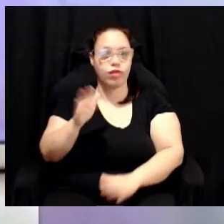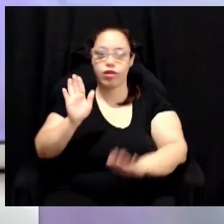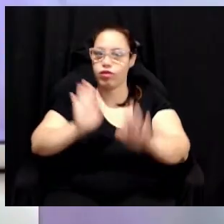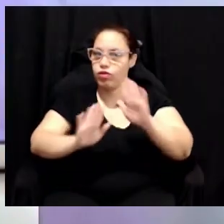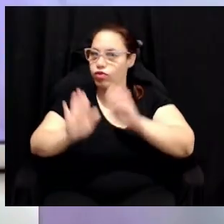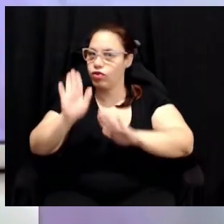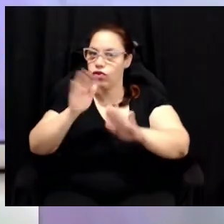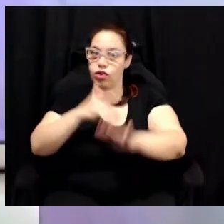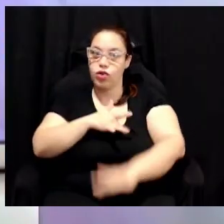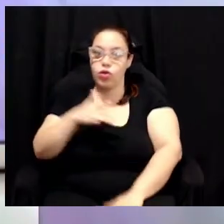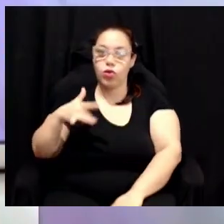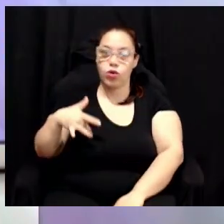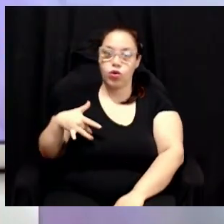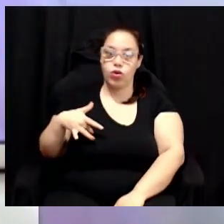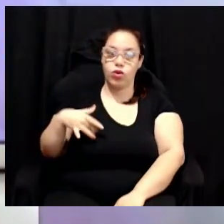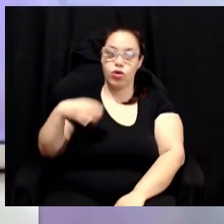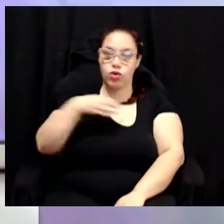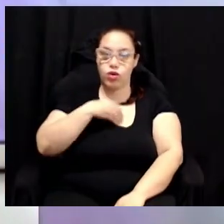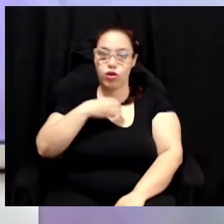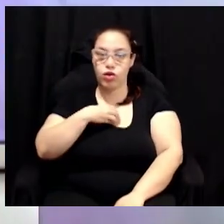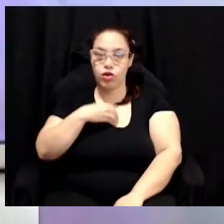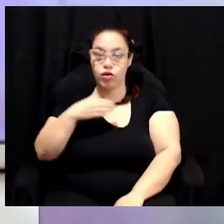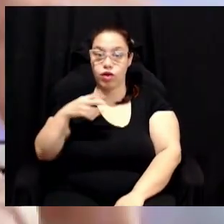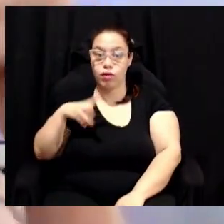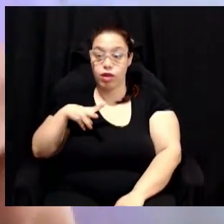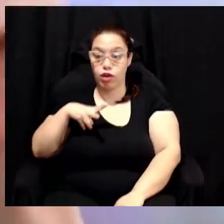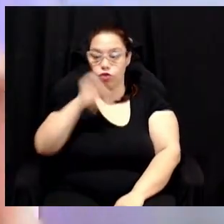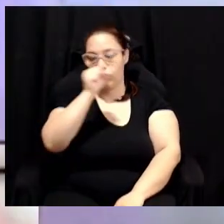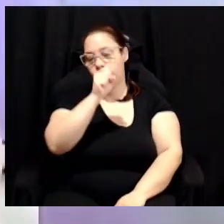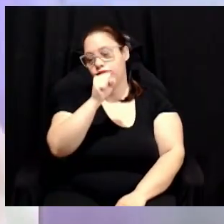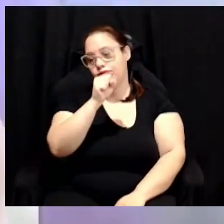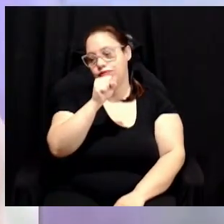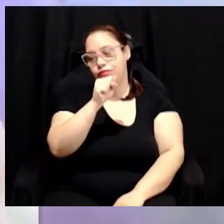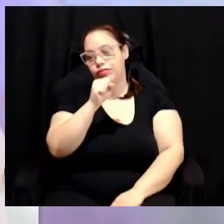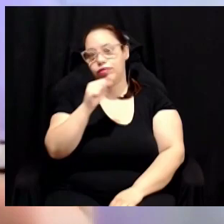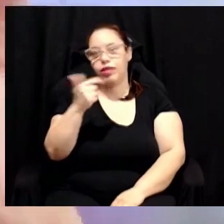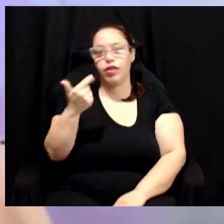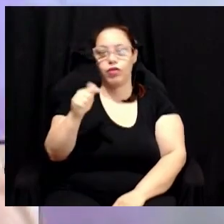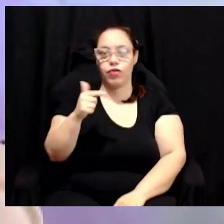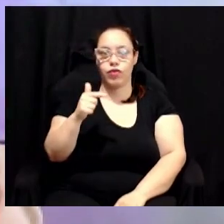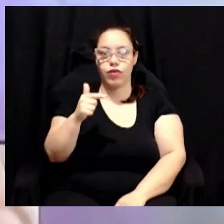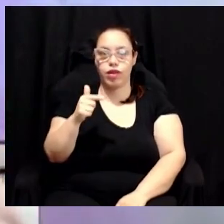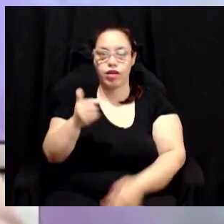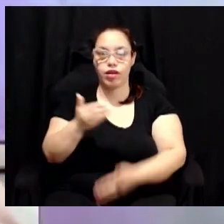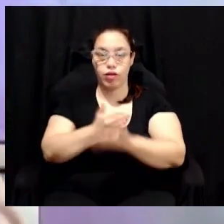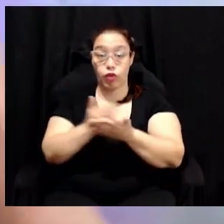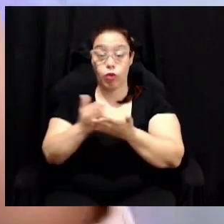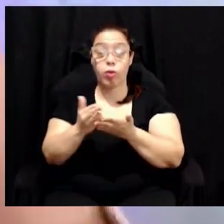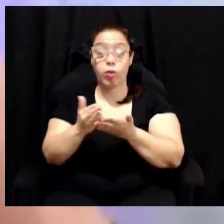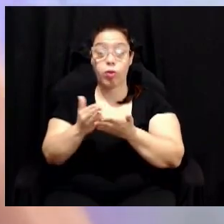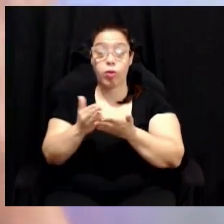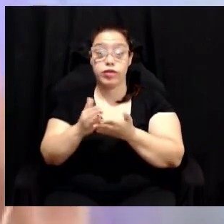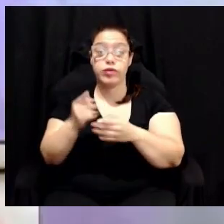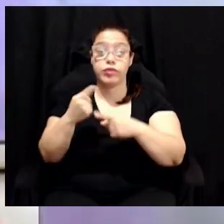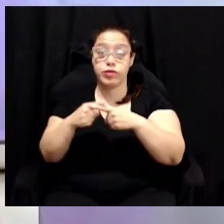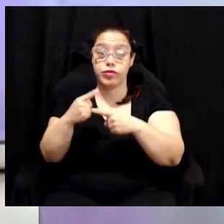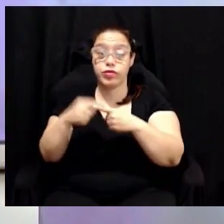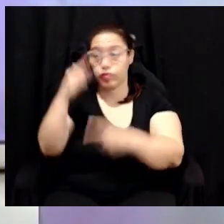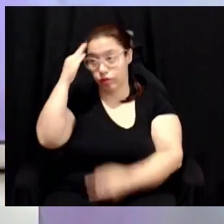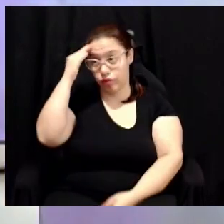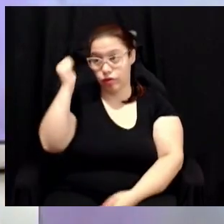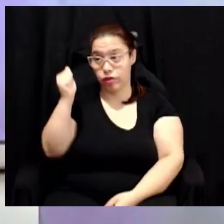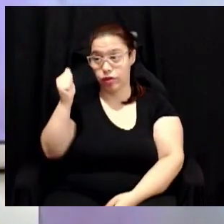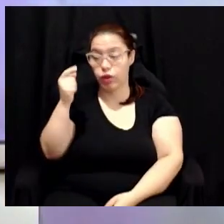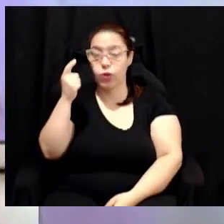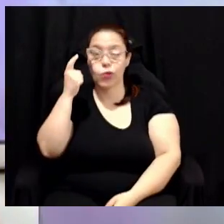cuidar da sua saúde, os sintomas vão intensificar. E sintomas que você ainda não tem vão começar a ter. Porque eu sei que muitas pessoas